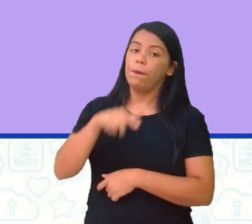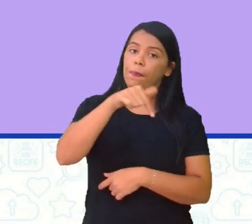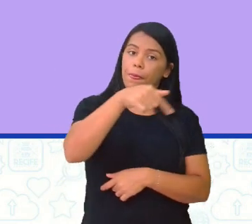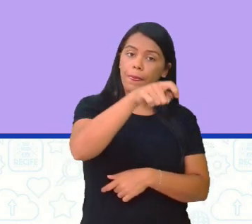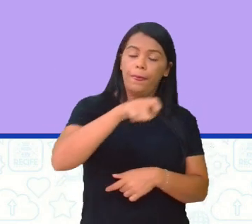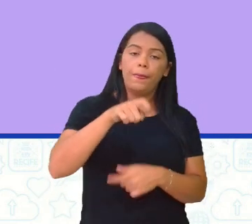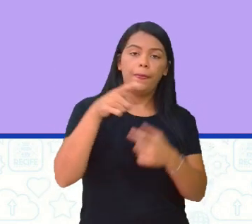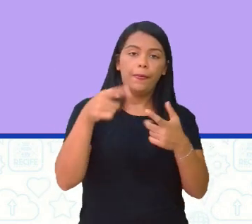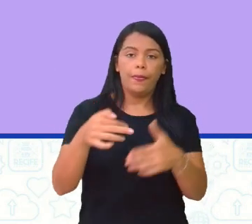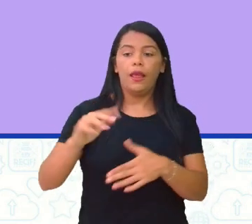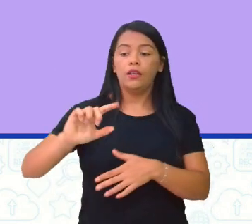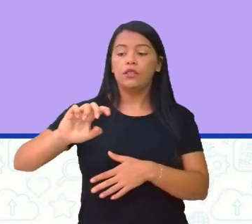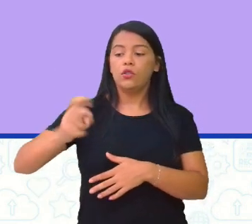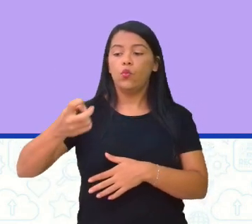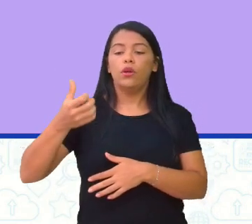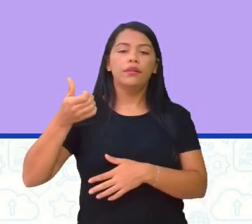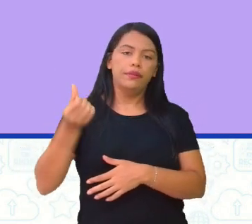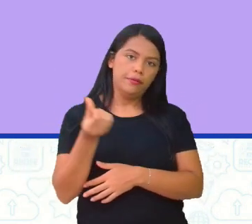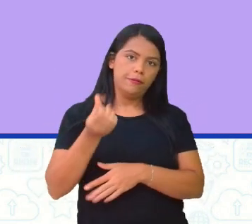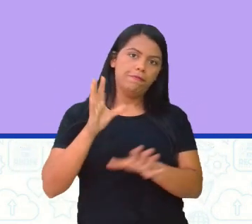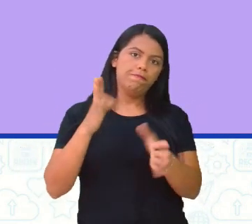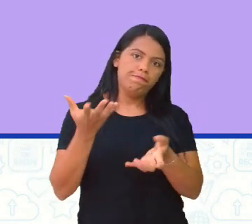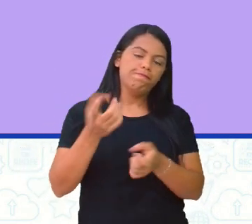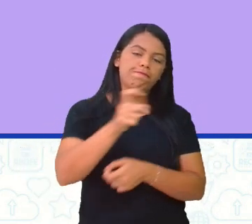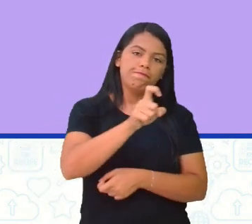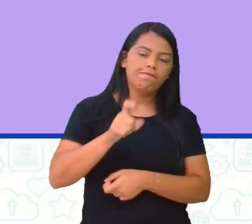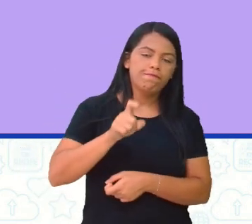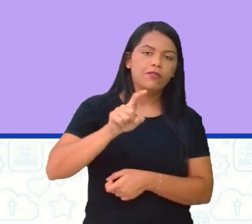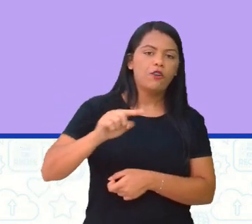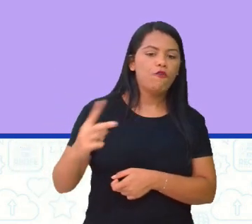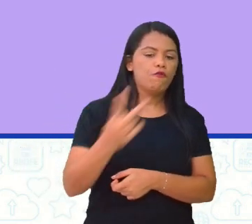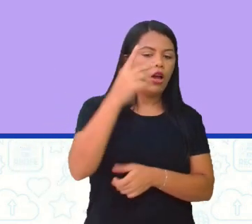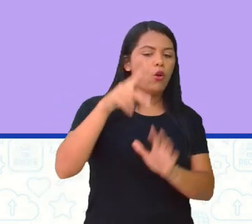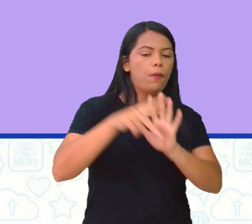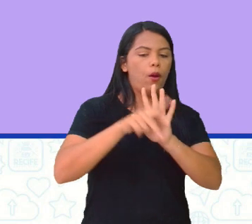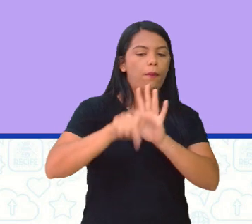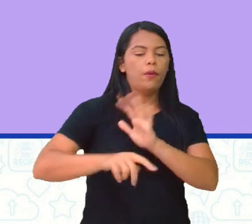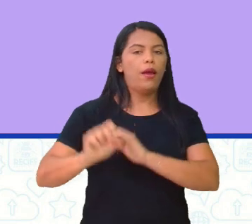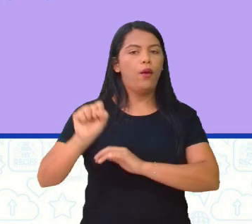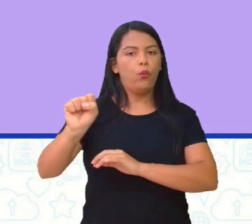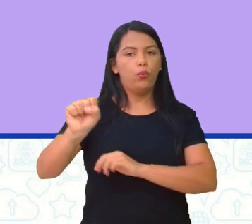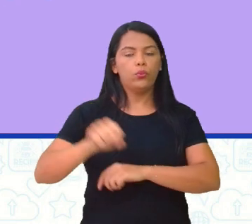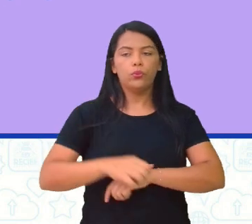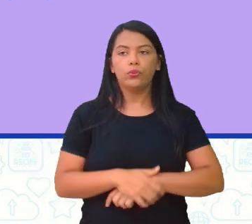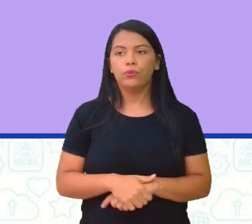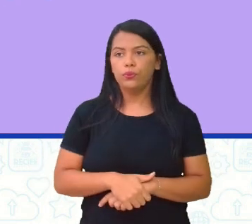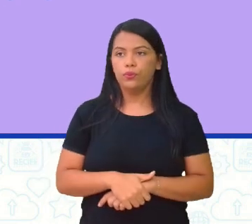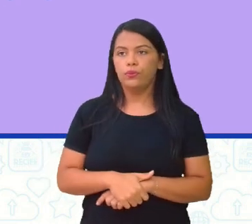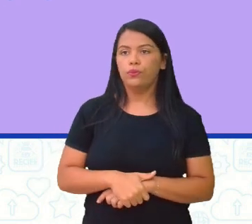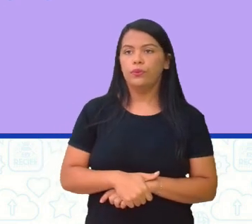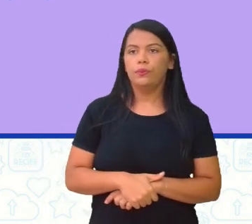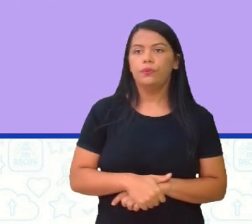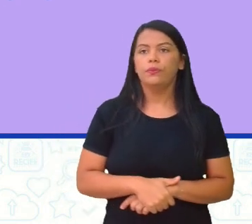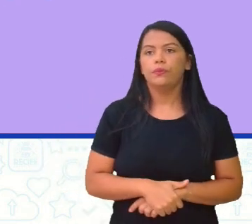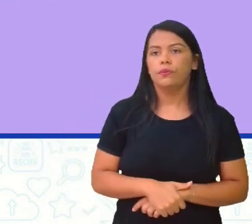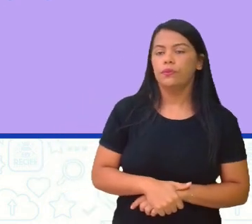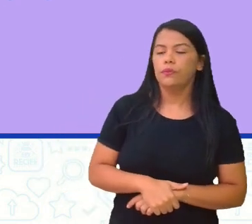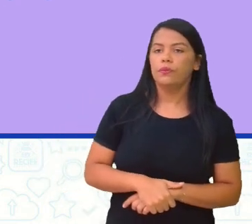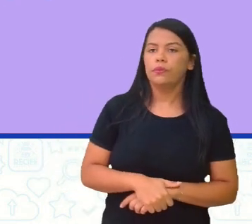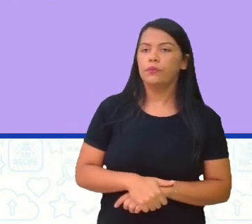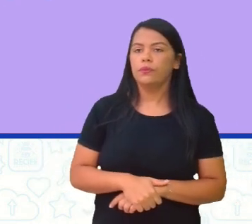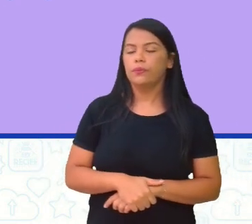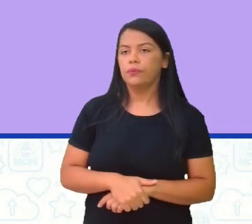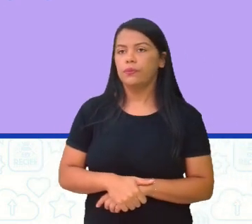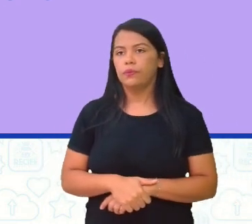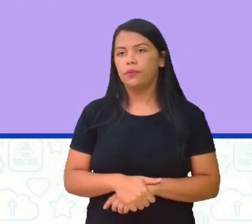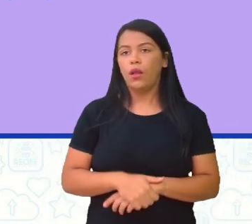igual a 56, x, o valor de x é 8. E aqui eu trago, pode trazer